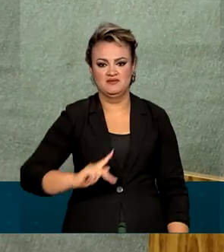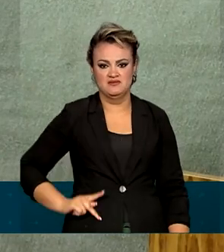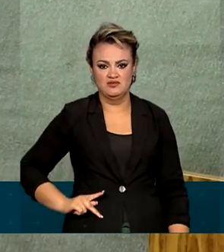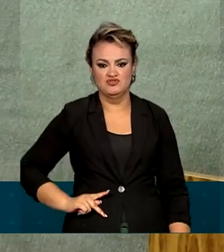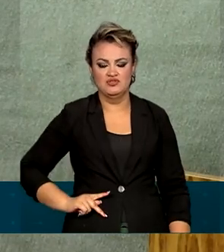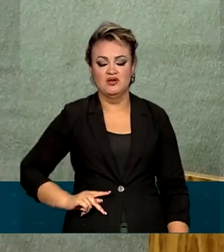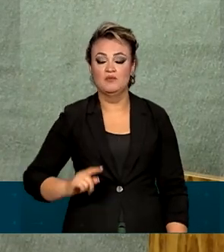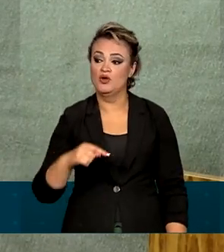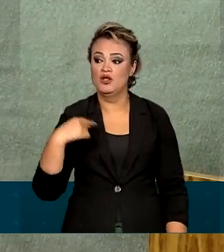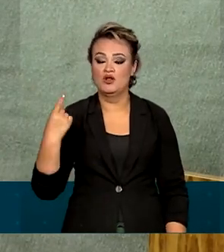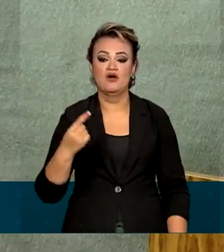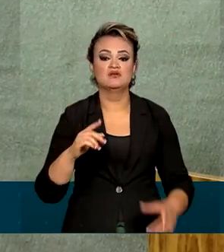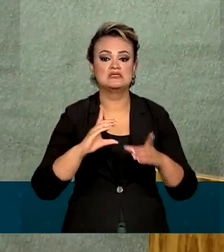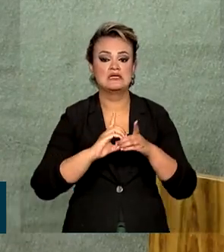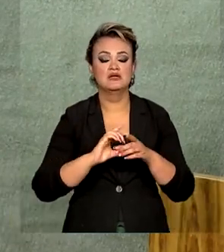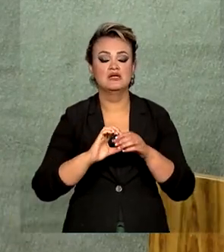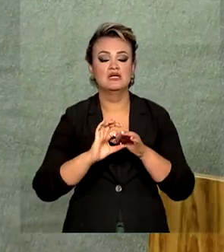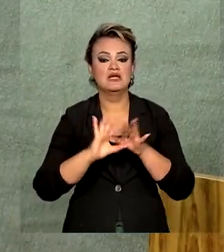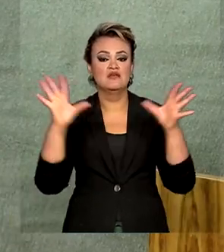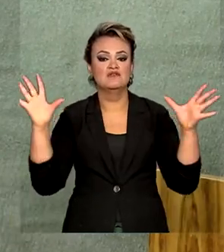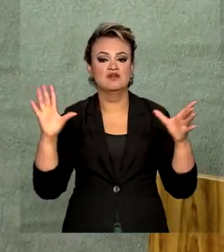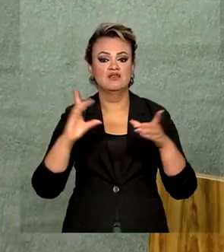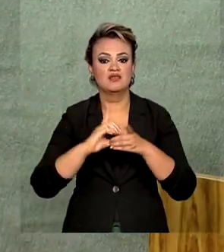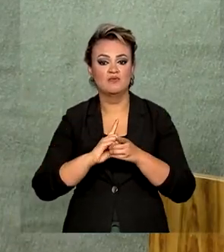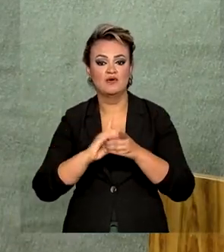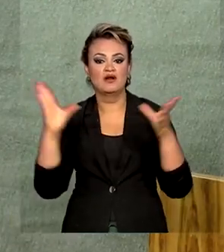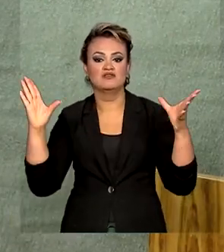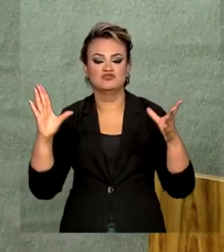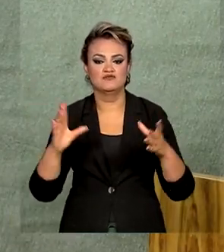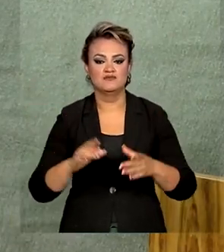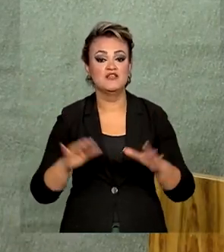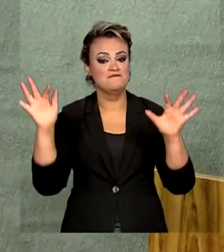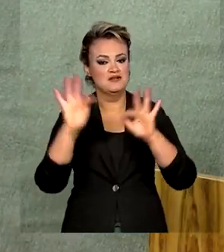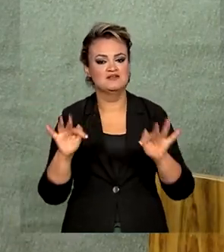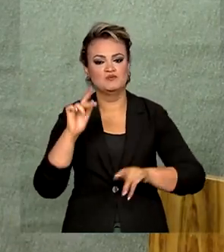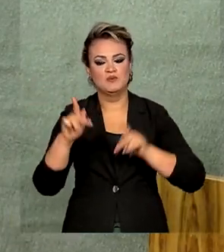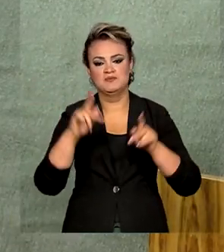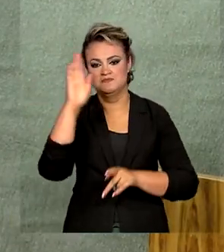liberdade, da dignidade e da felicidade do povo brasileiro.